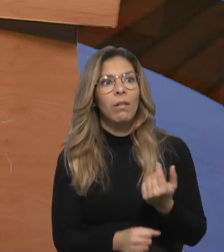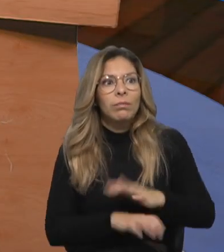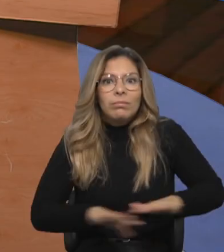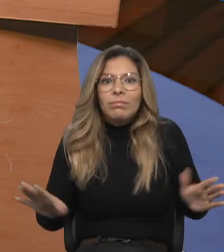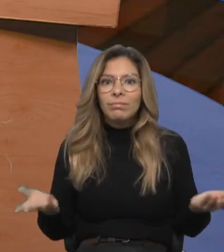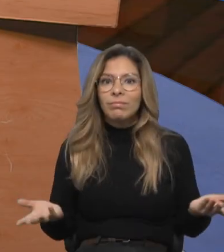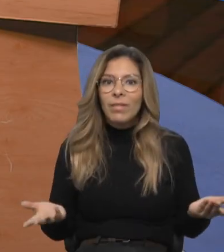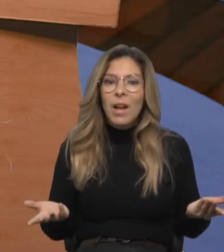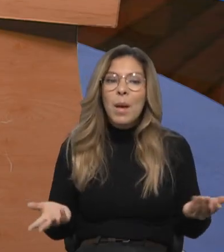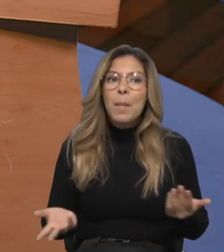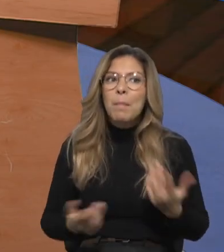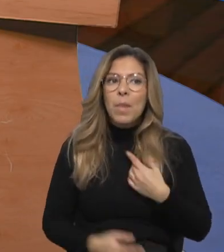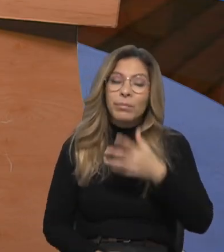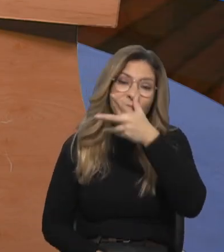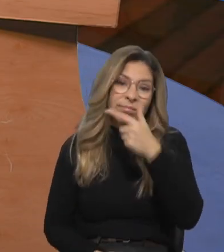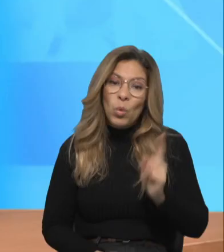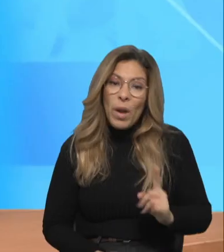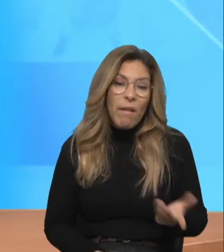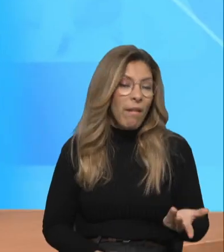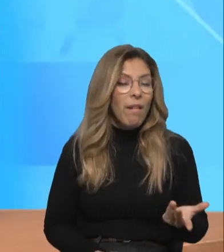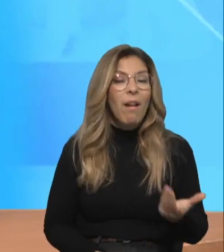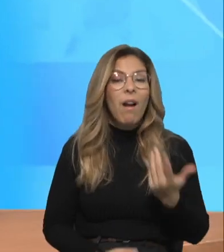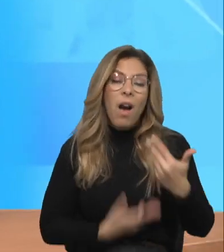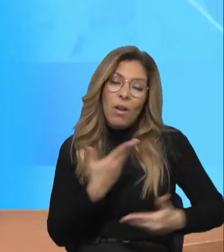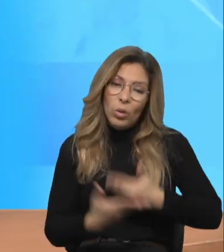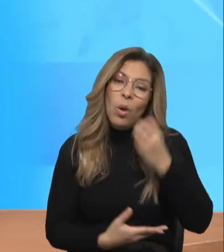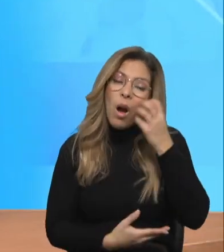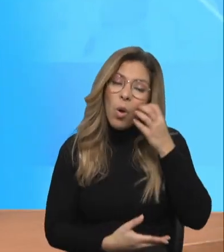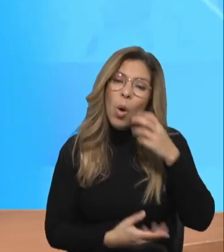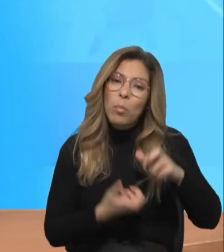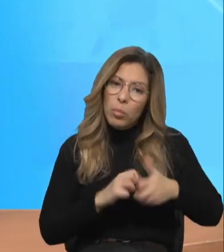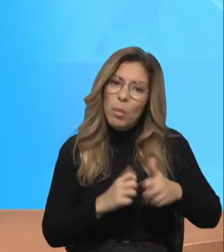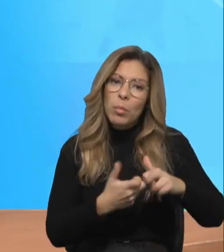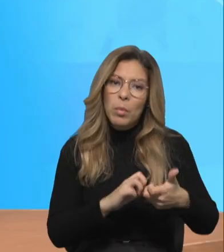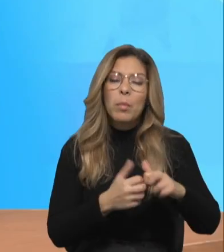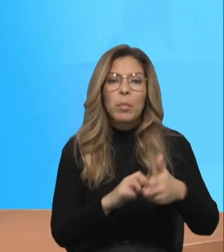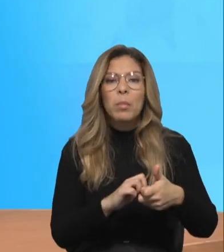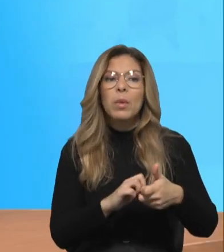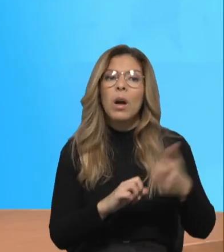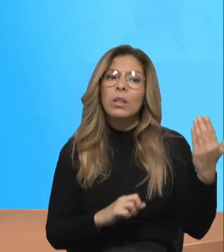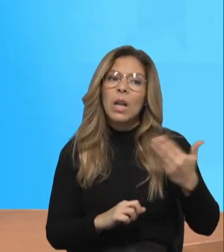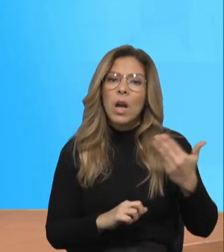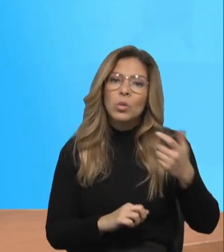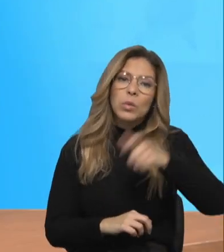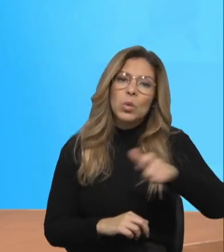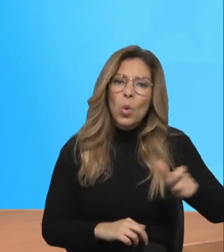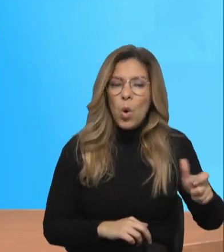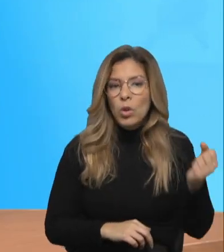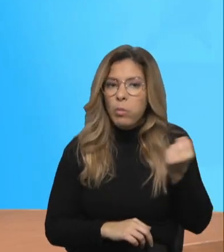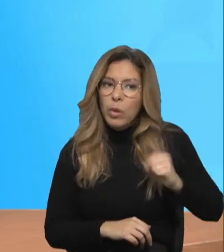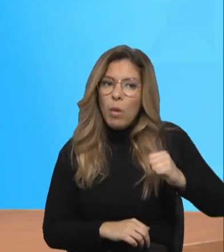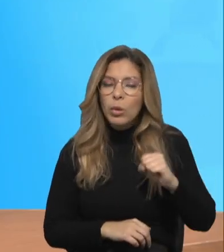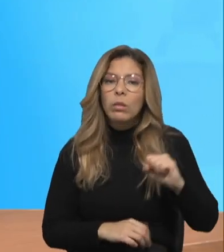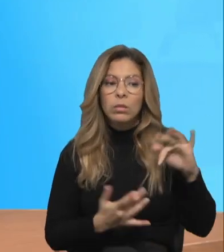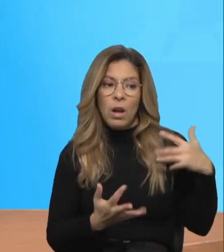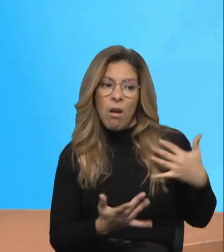Mas, infelizmente, essa não é a realidade em Angola. Durante estes 50 anos de história de